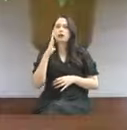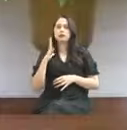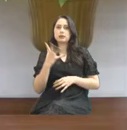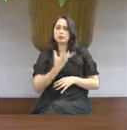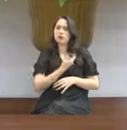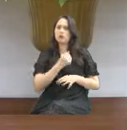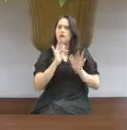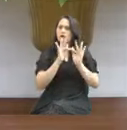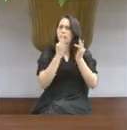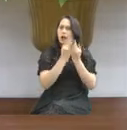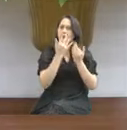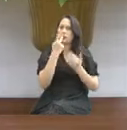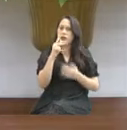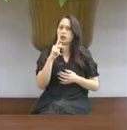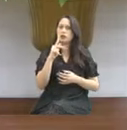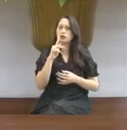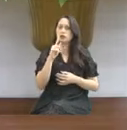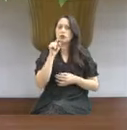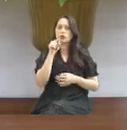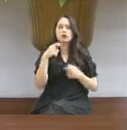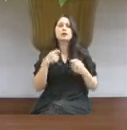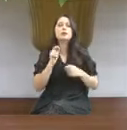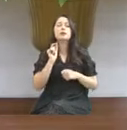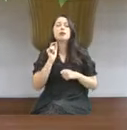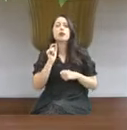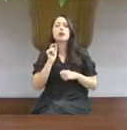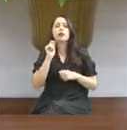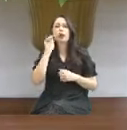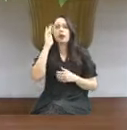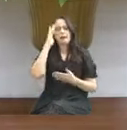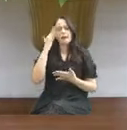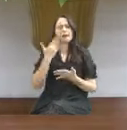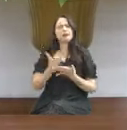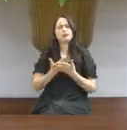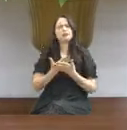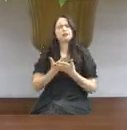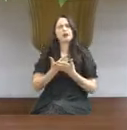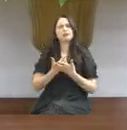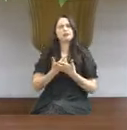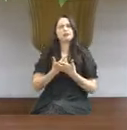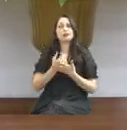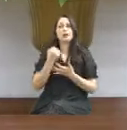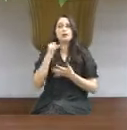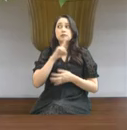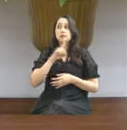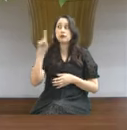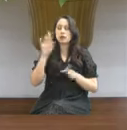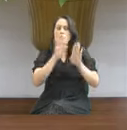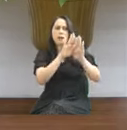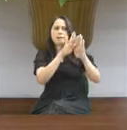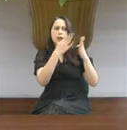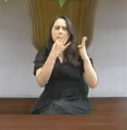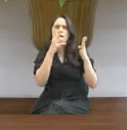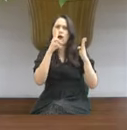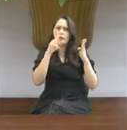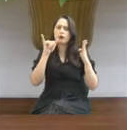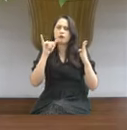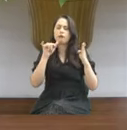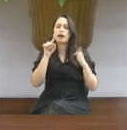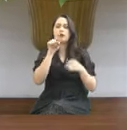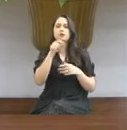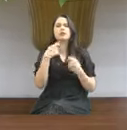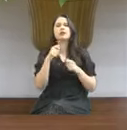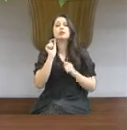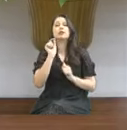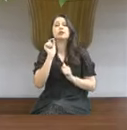Eu acredito. Se Deus diz que vai abrir essa porta, diga: eu creio. Eu acredito.